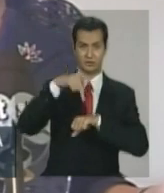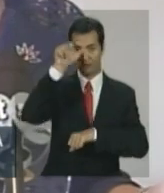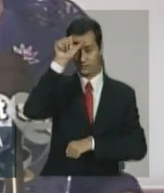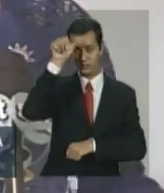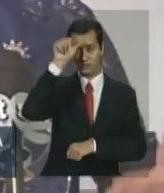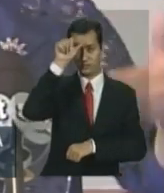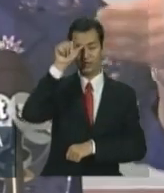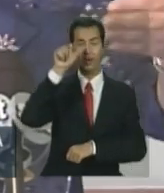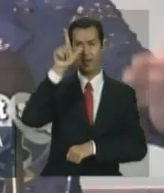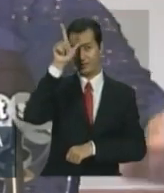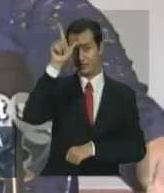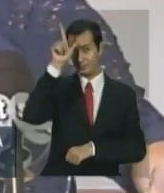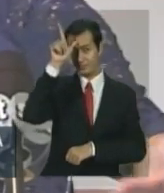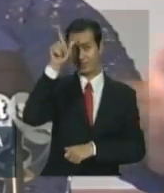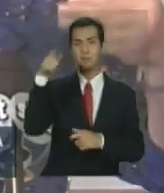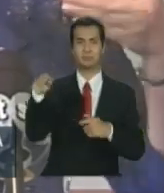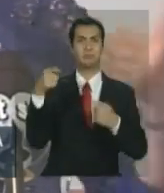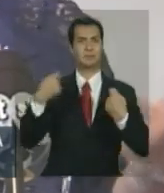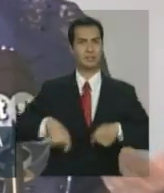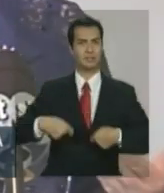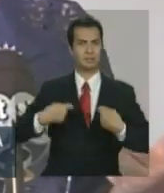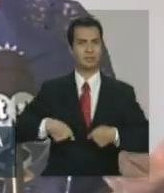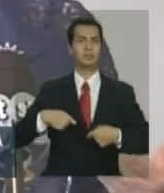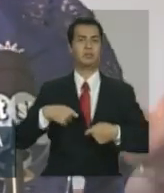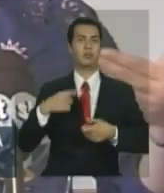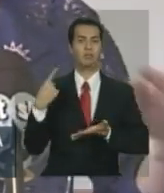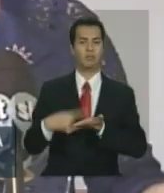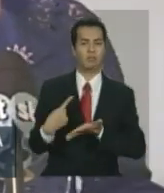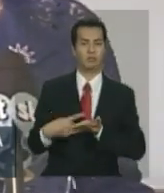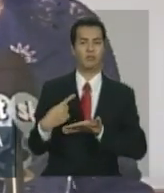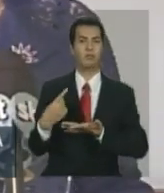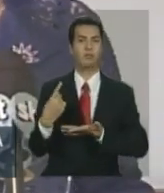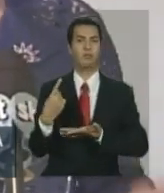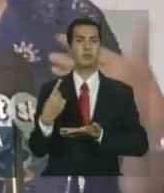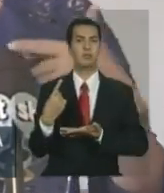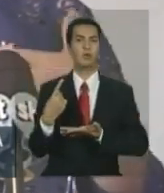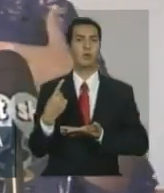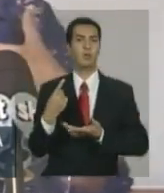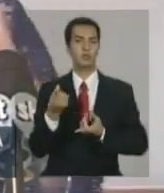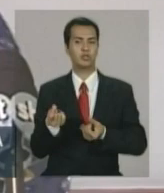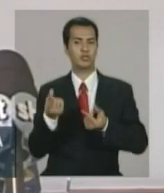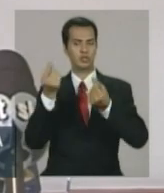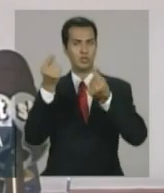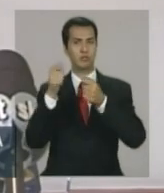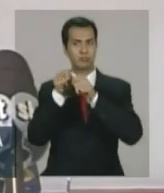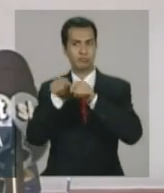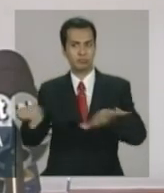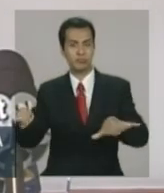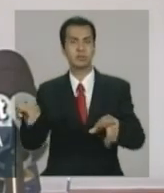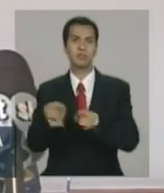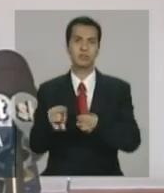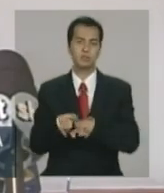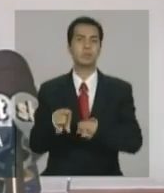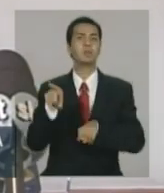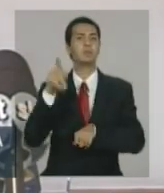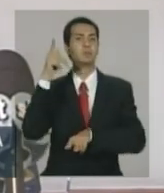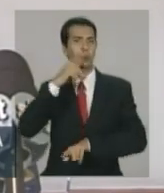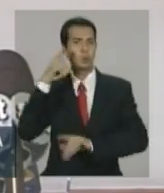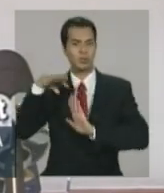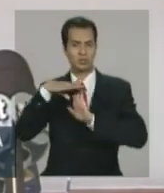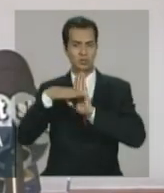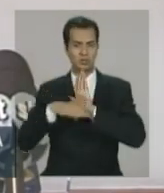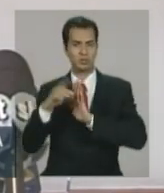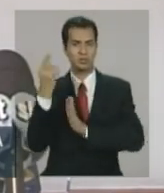monetária expansionista, mas também políticas de investimento. No caso dela, eu estou falando de